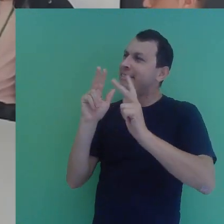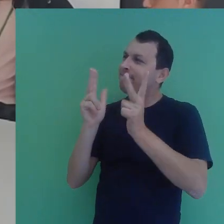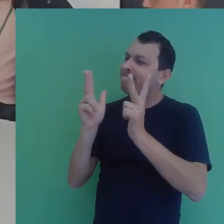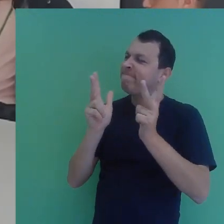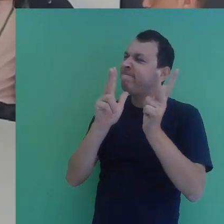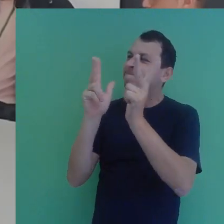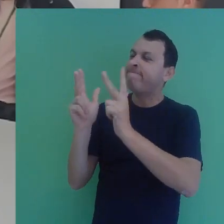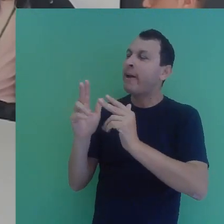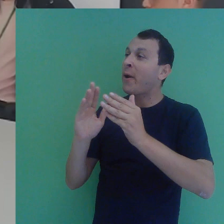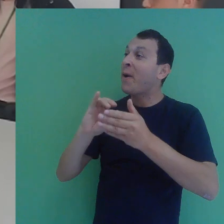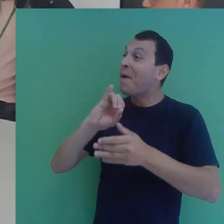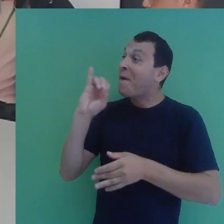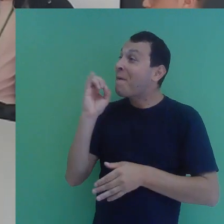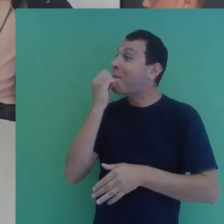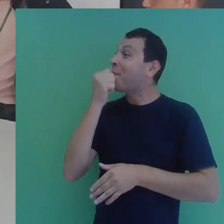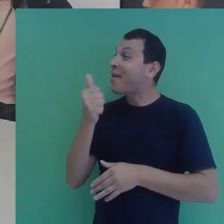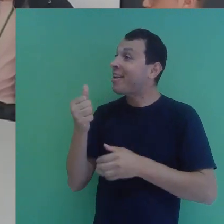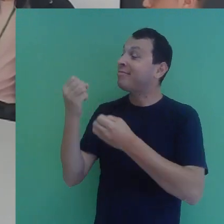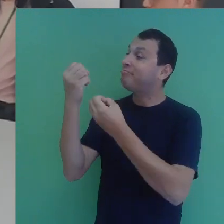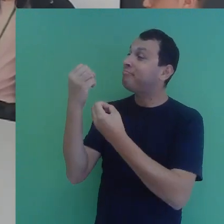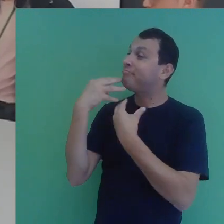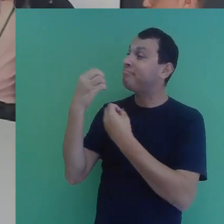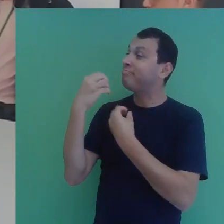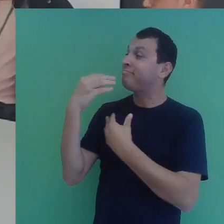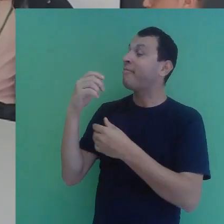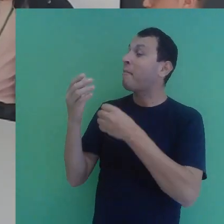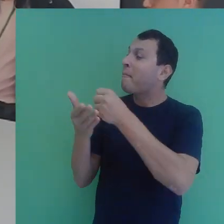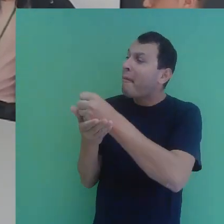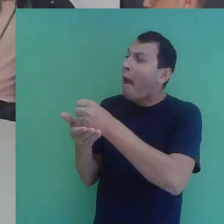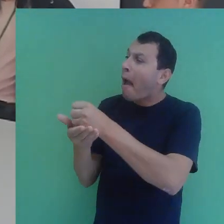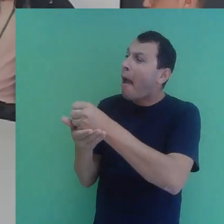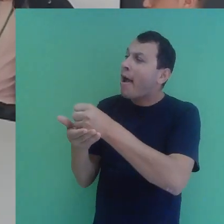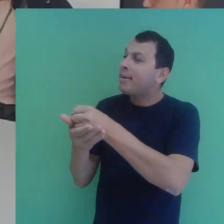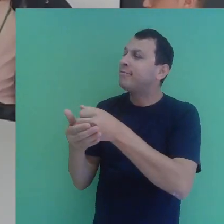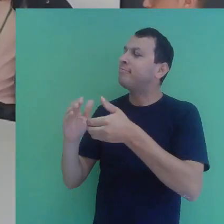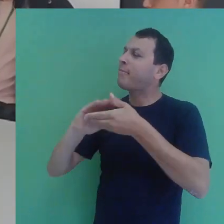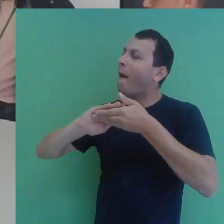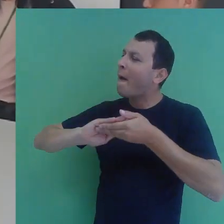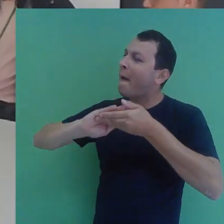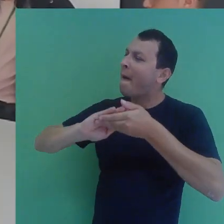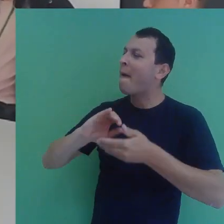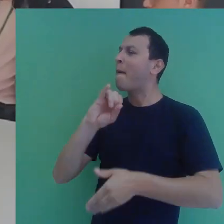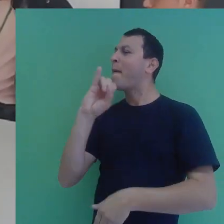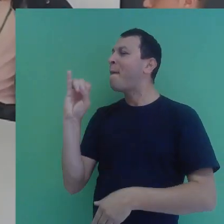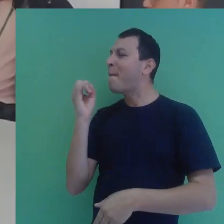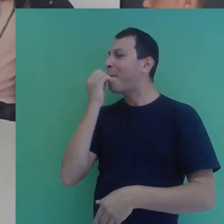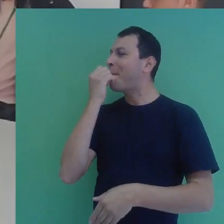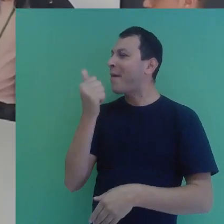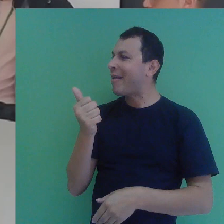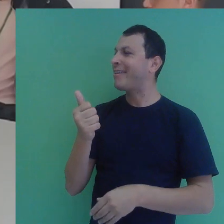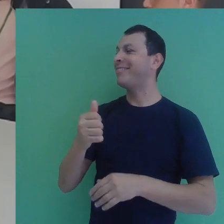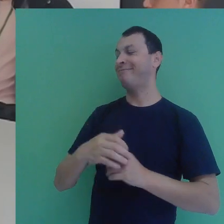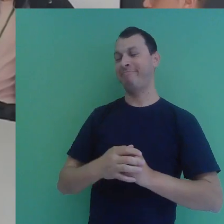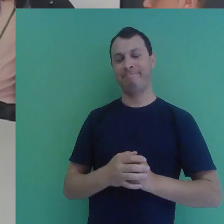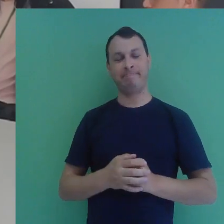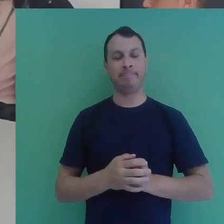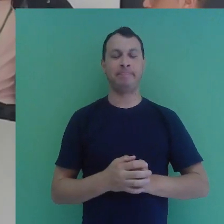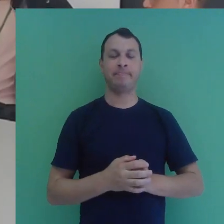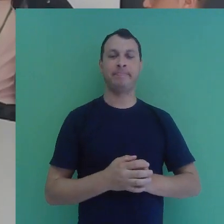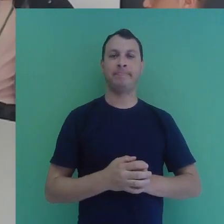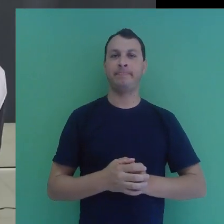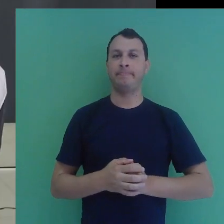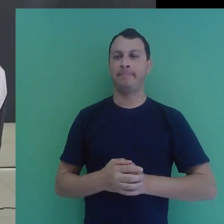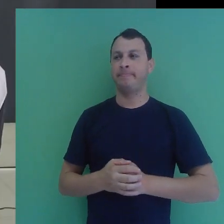cumprimentava os surdos. E eles foram muito solícitos. Foram me ensinando aos pouquinhos algumas